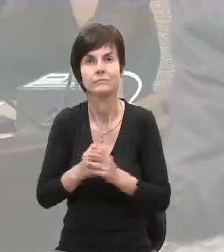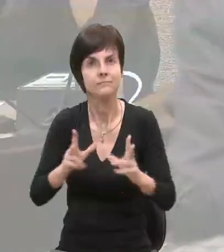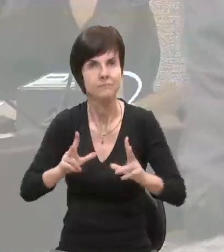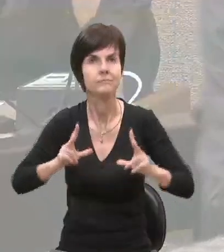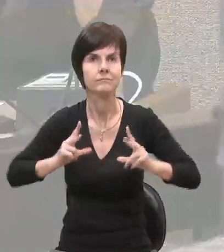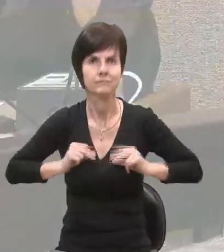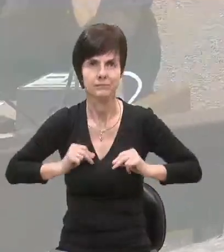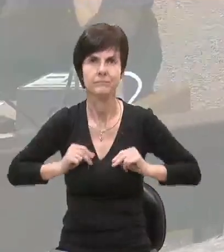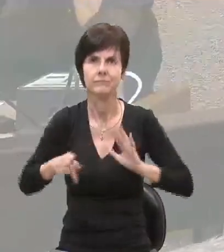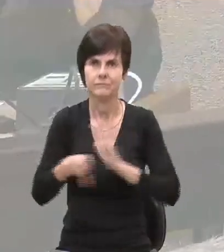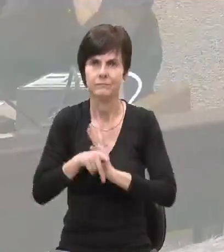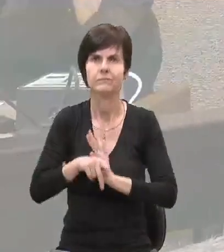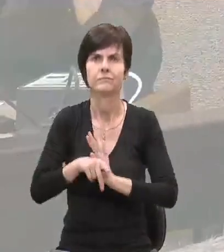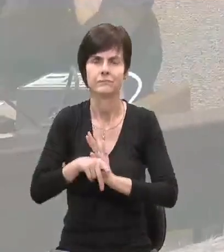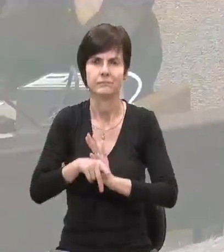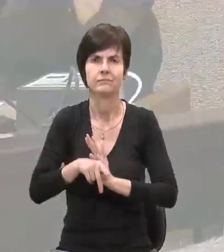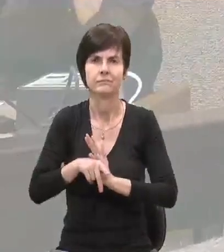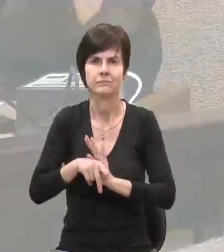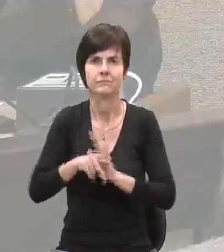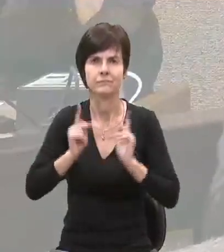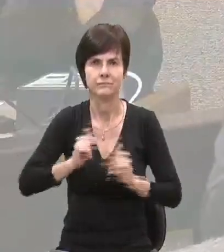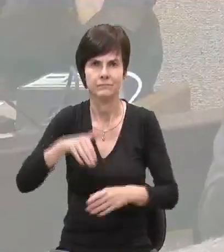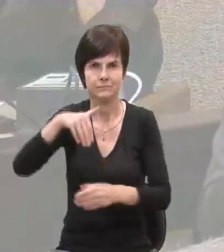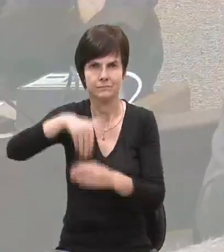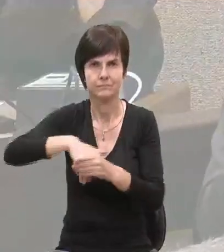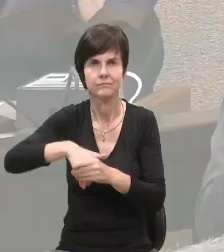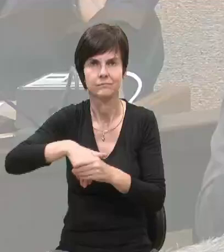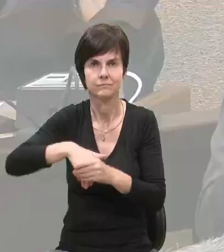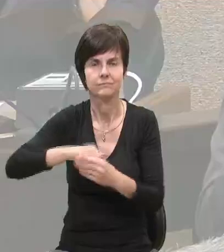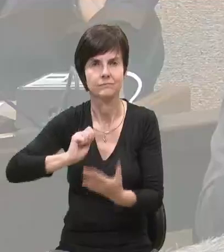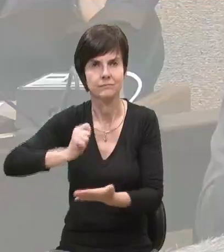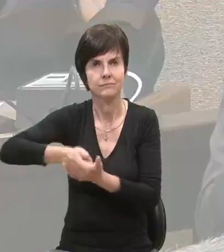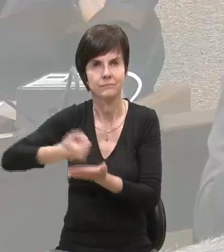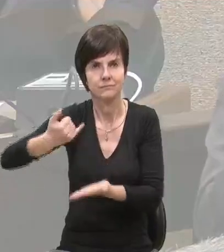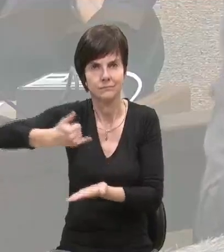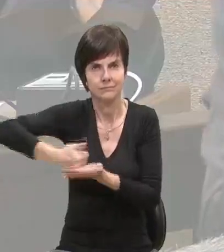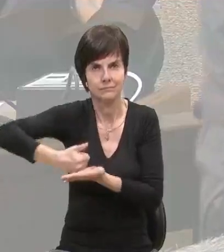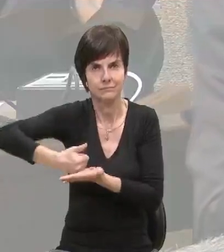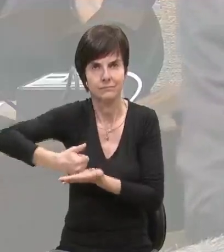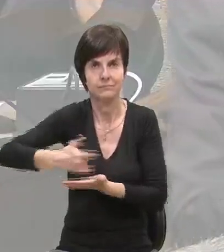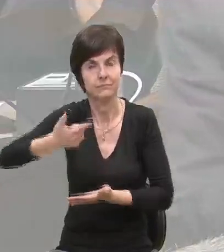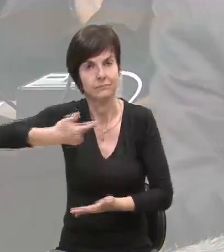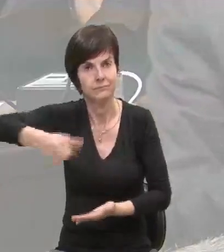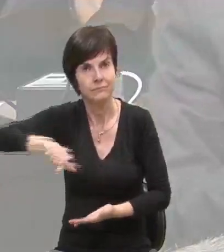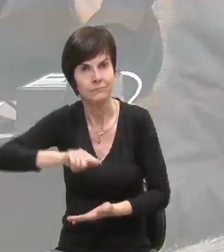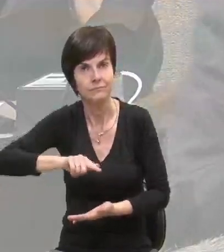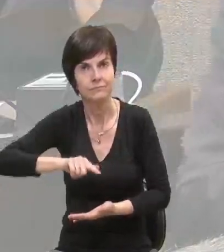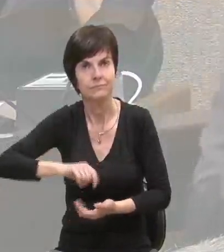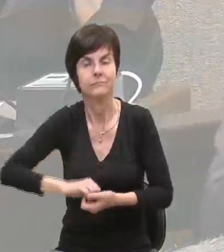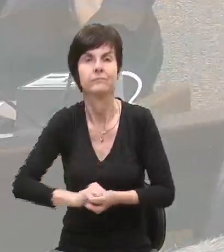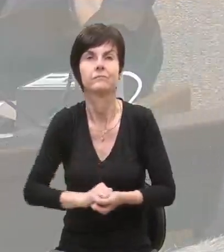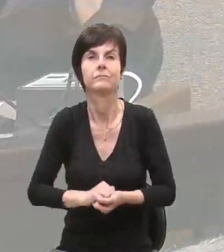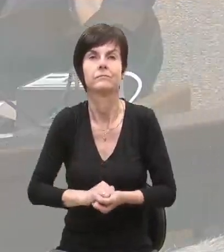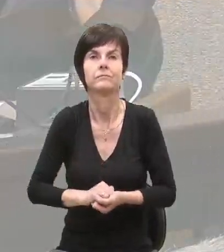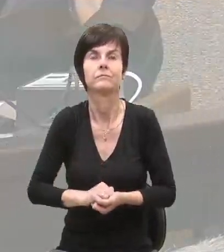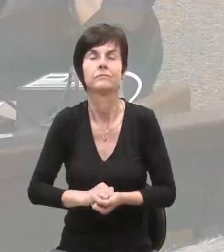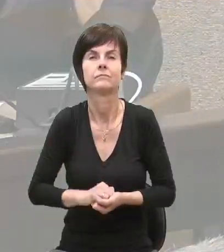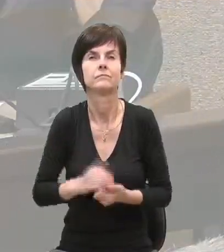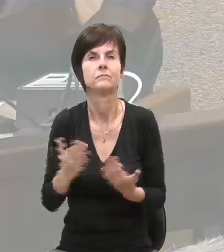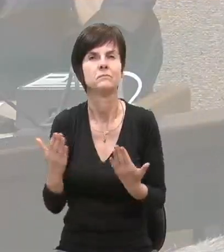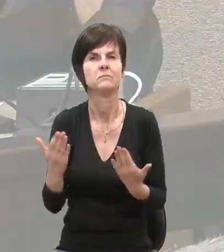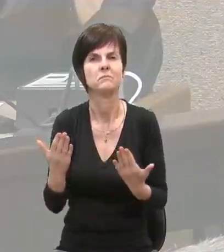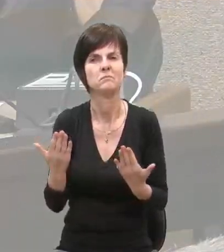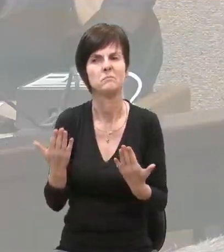respeito para com os nossos contribuintes que pagam os seus tributos. Nós, por momentos